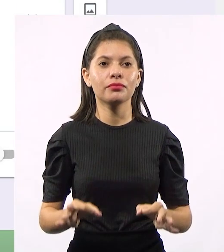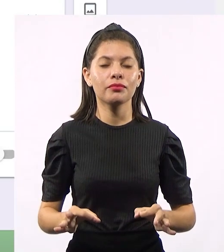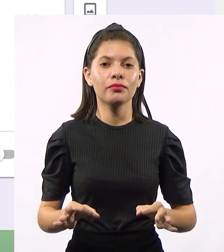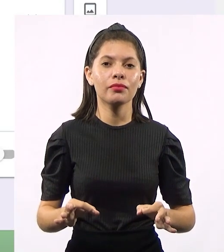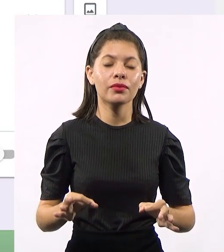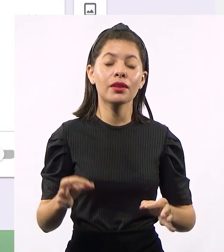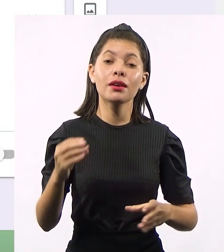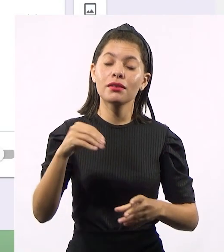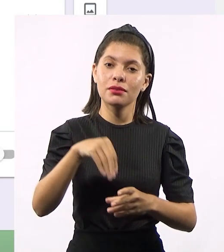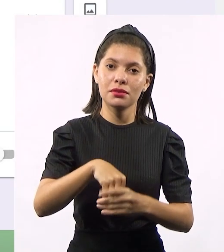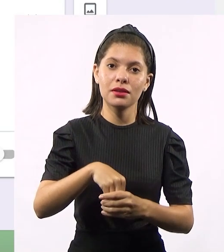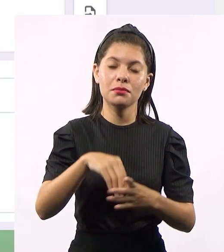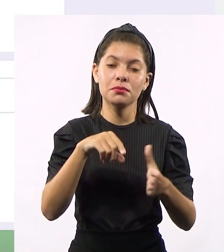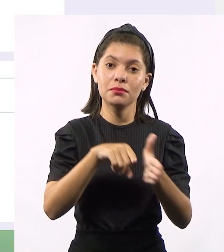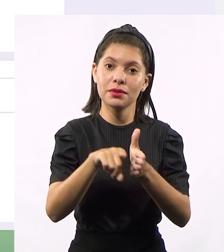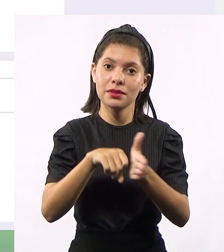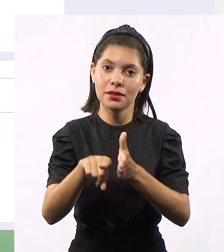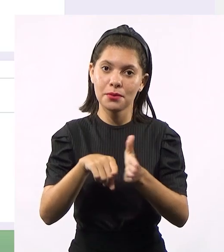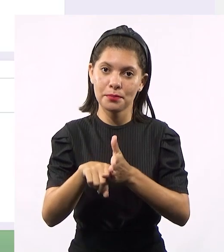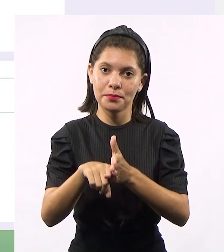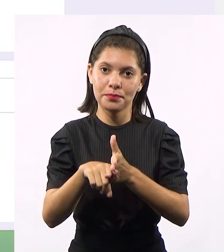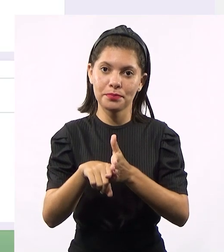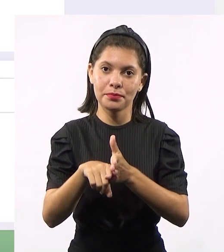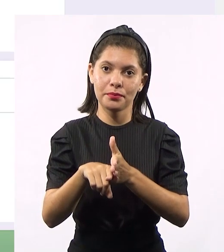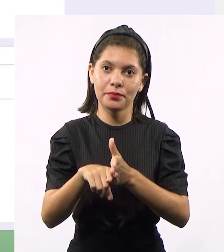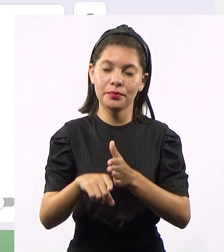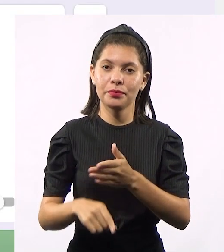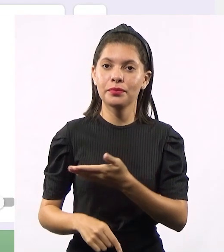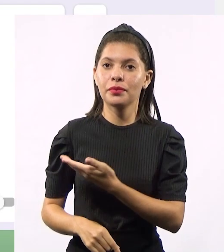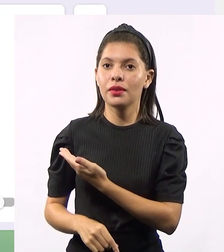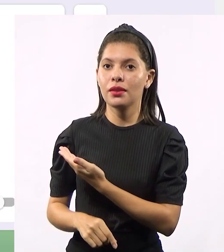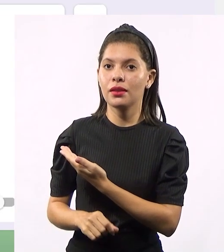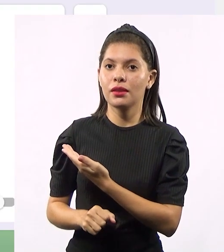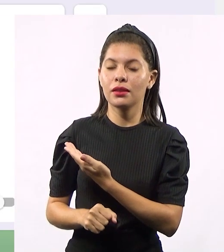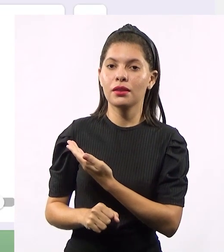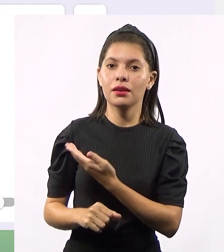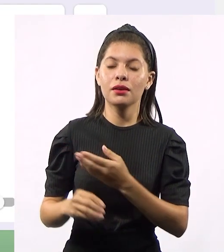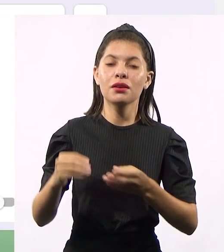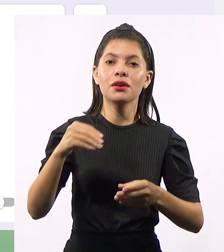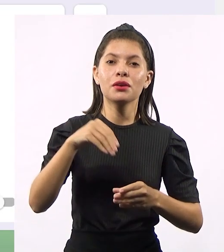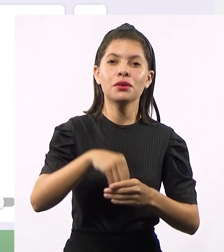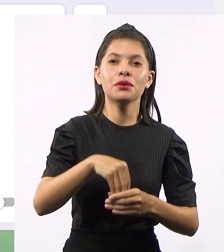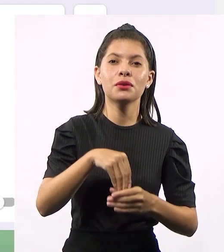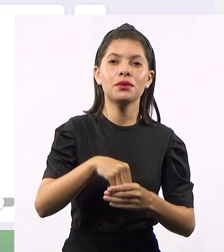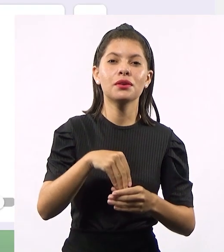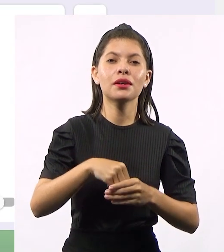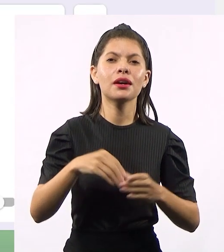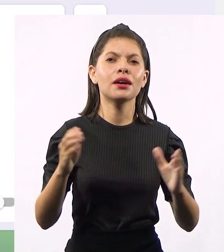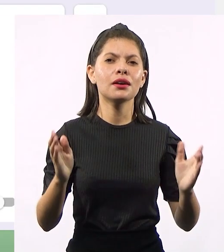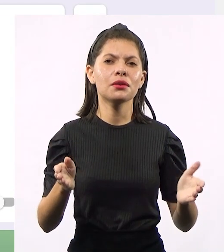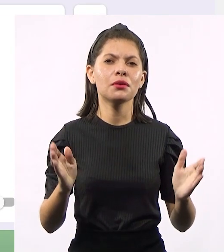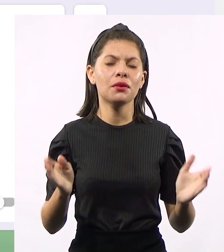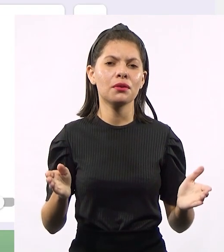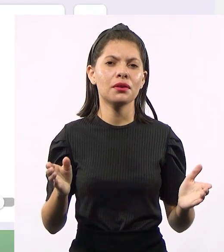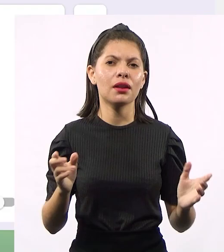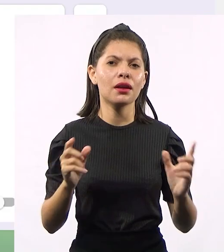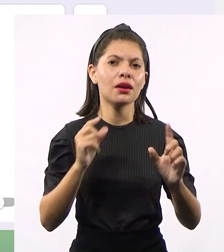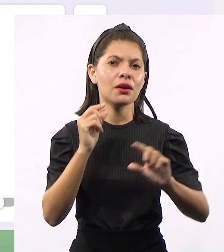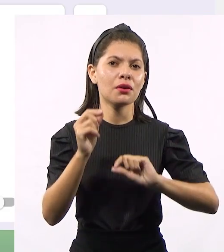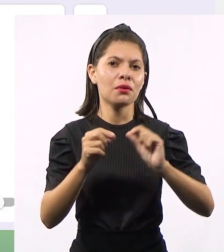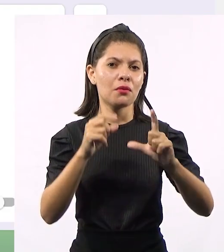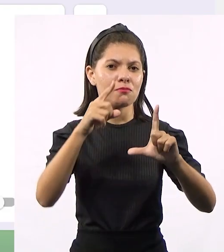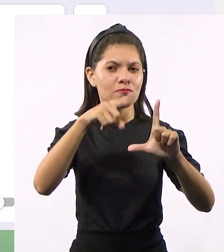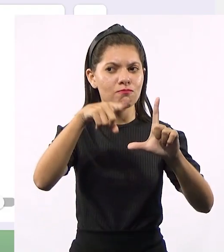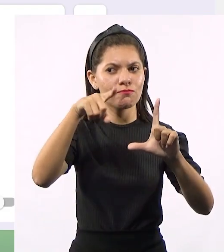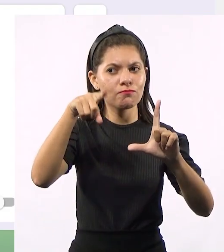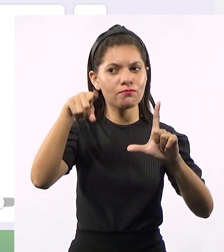questão? Então, mais questões. E aí eu vou inserir uma questão agora no formato de escala. Então, por